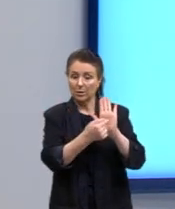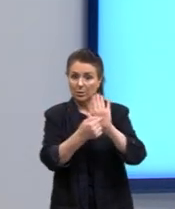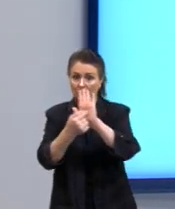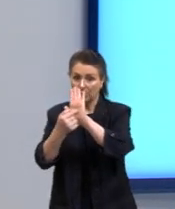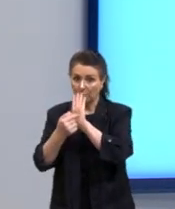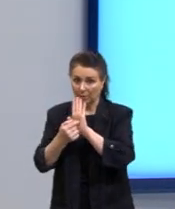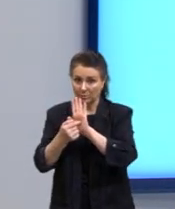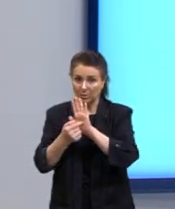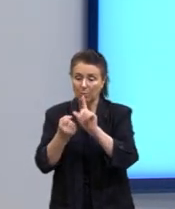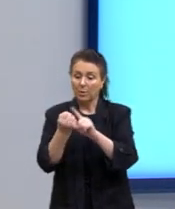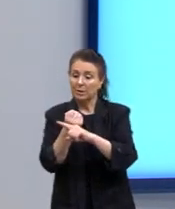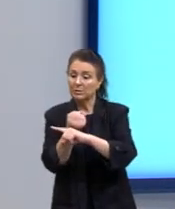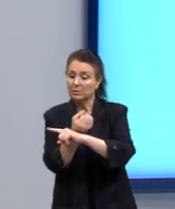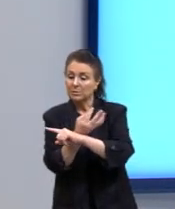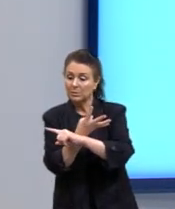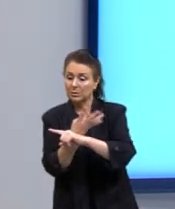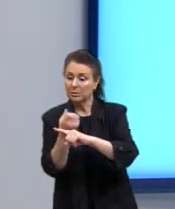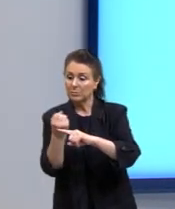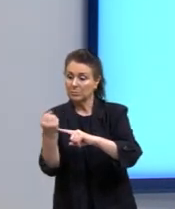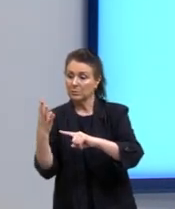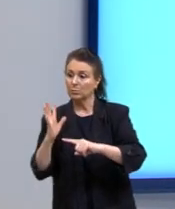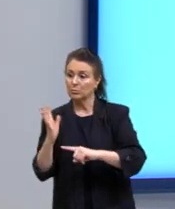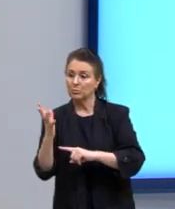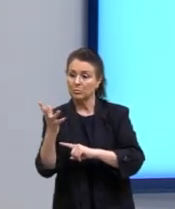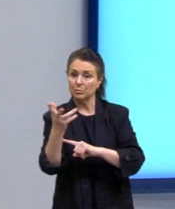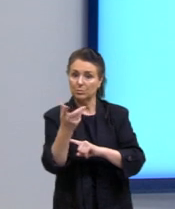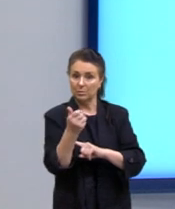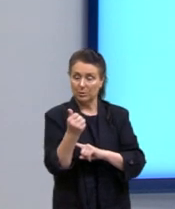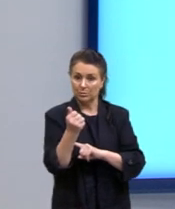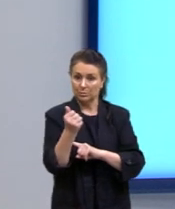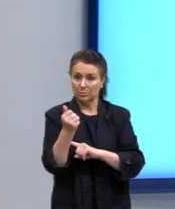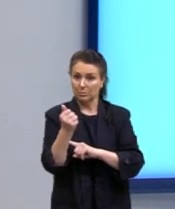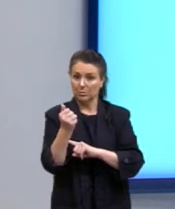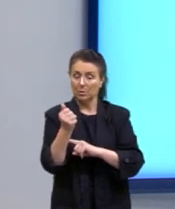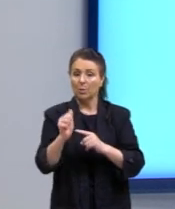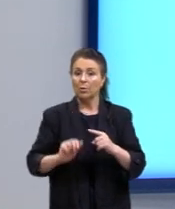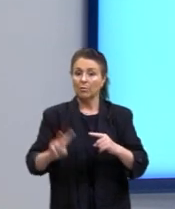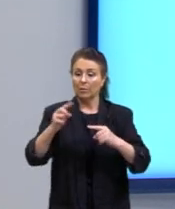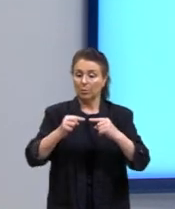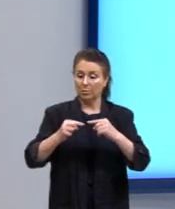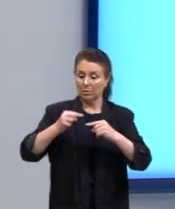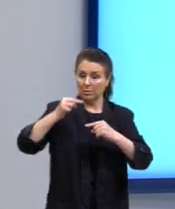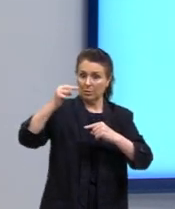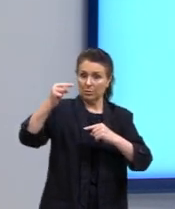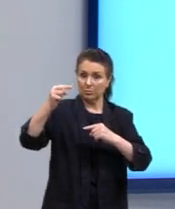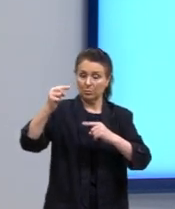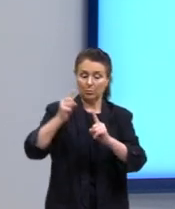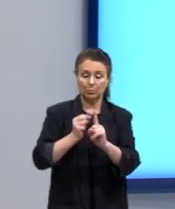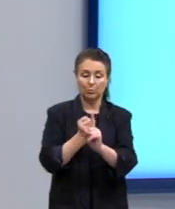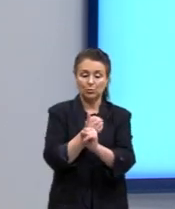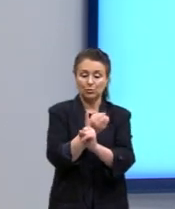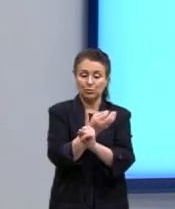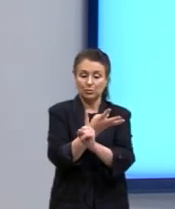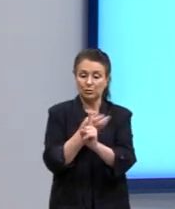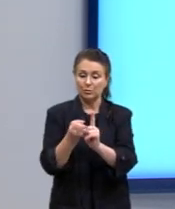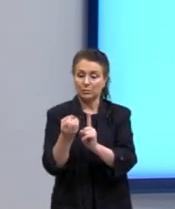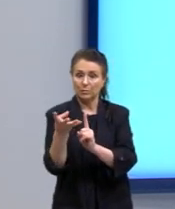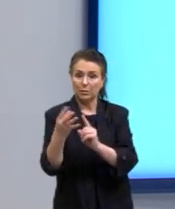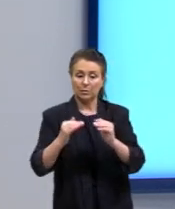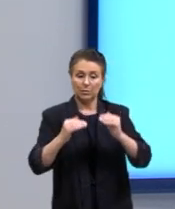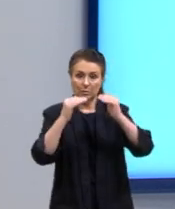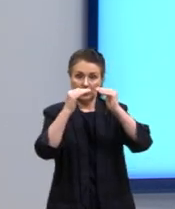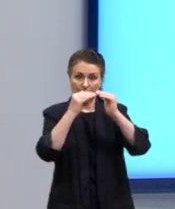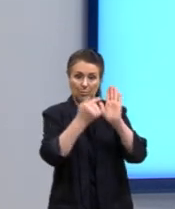uma distribuição de dados um valor alto para a variância ou para o desvio padrão indica que os valores